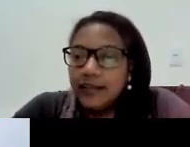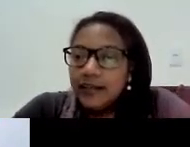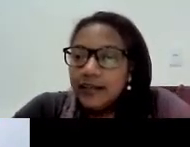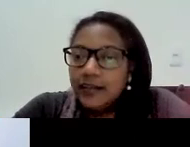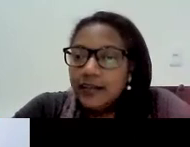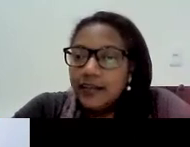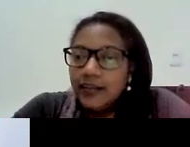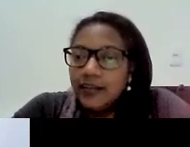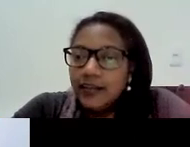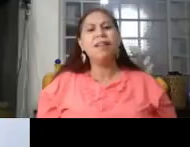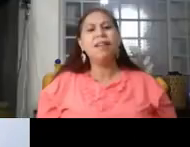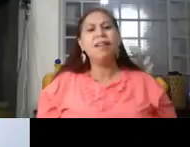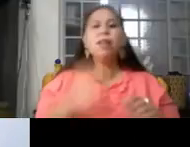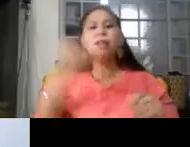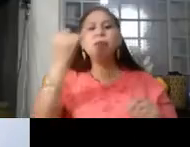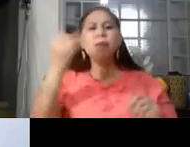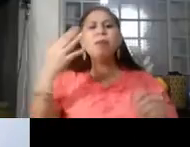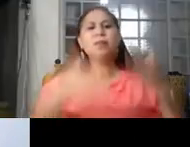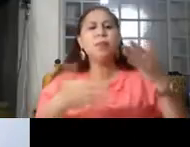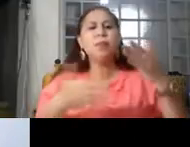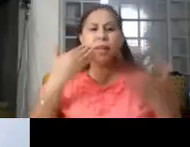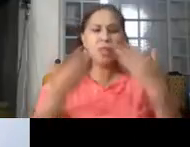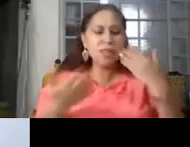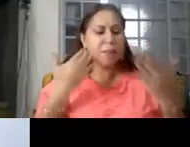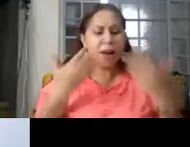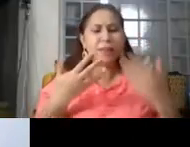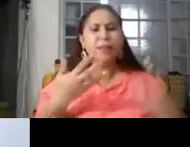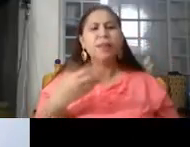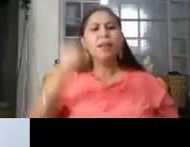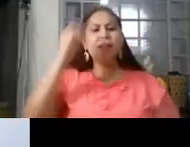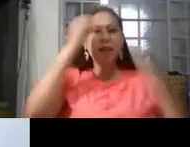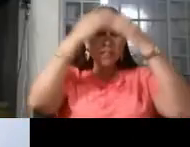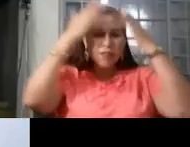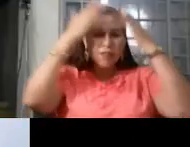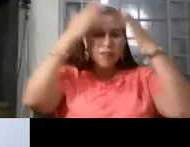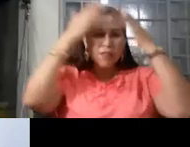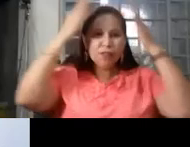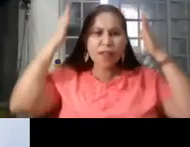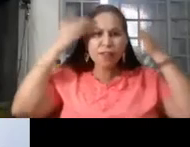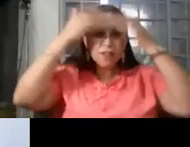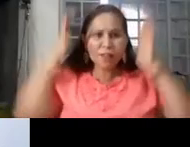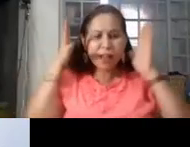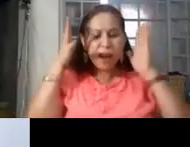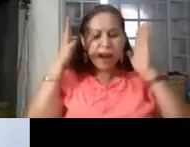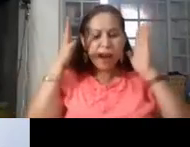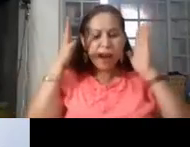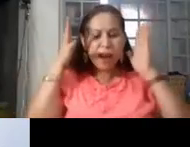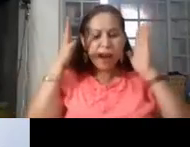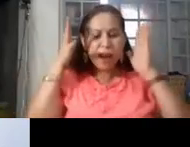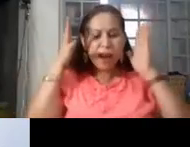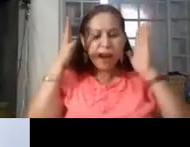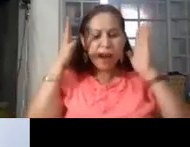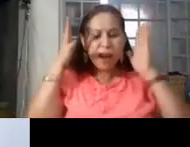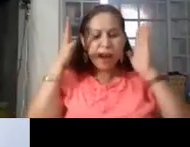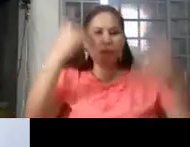aqui. É isso que eu digo, é muito importante, porque aqui a gente debate e a gente vai, né, abrindo a mente